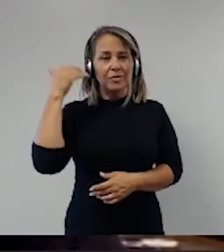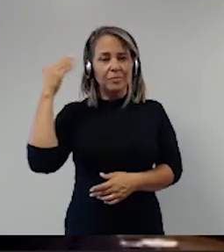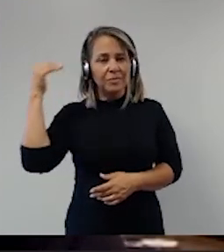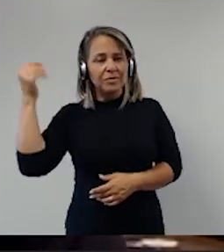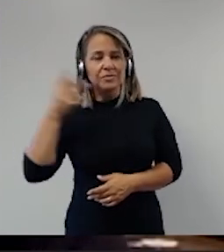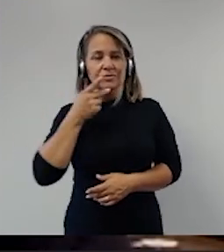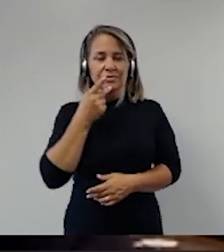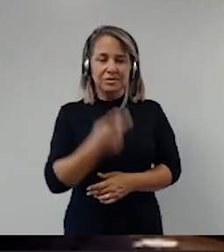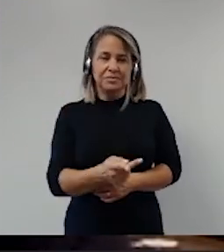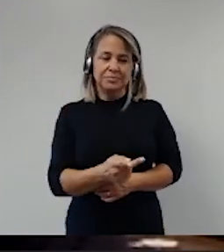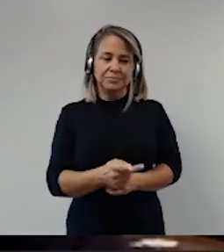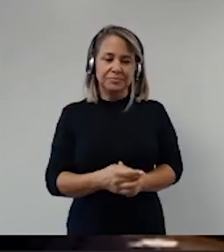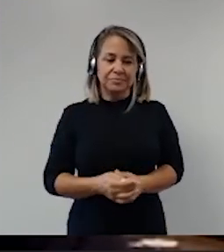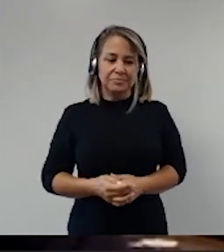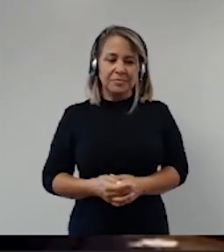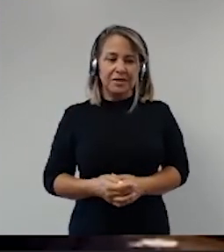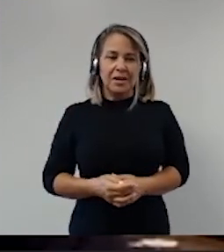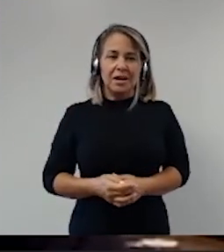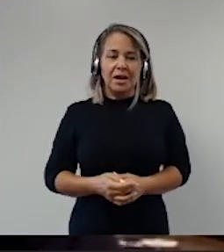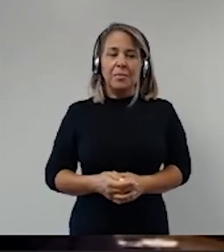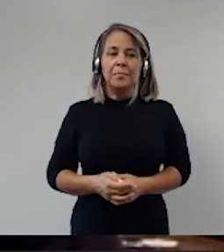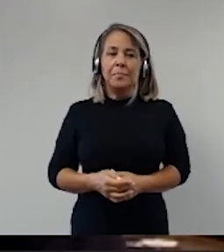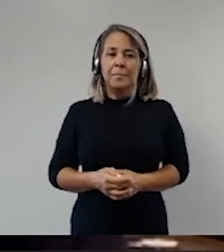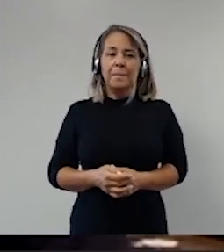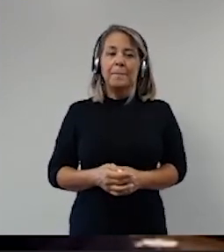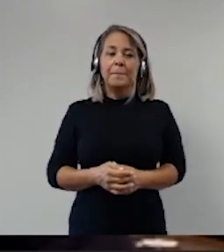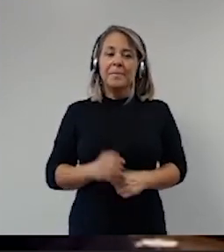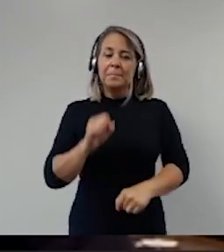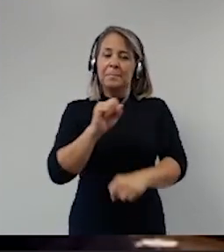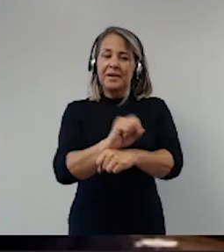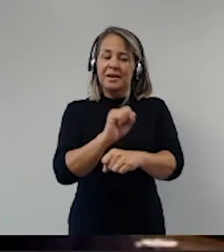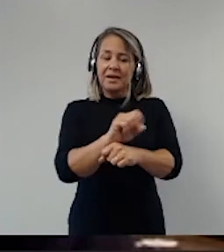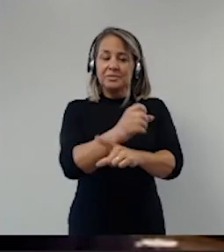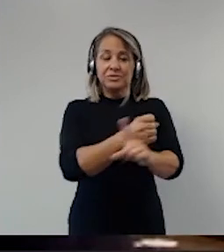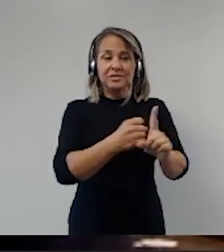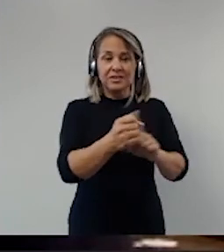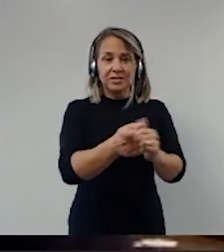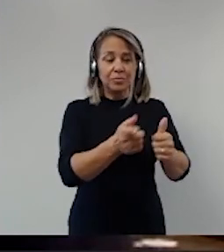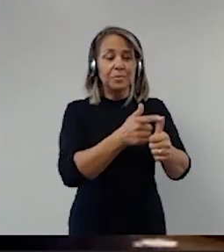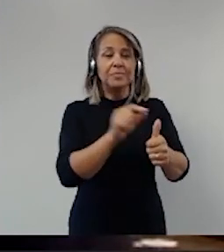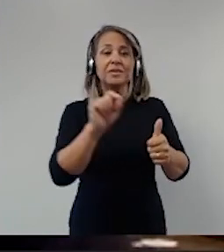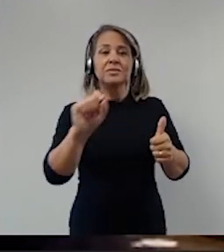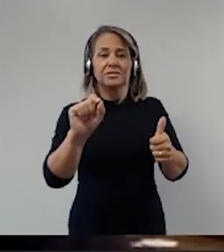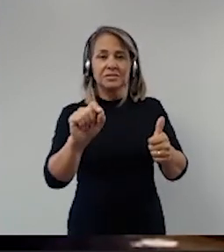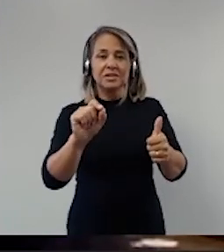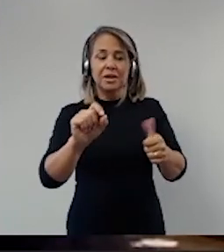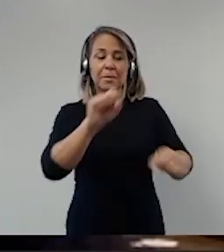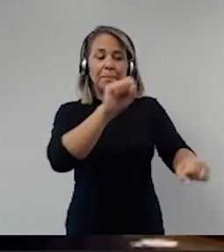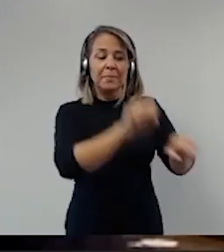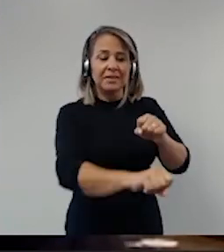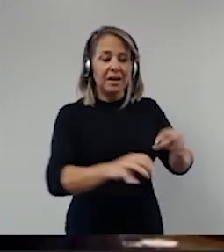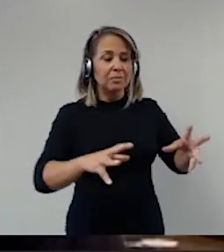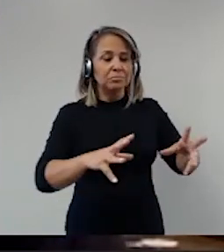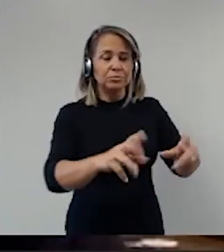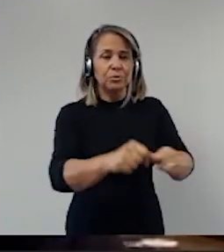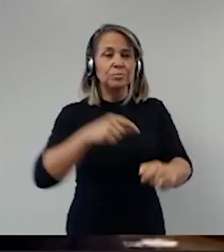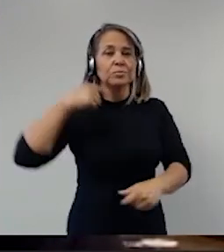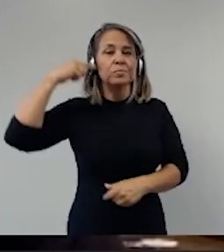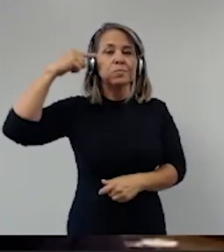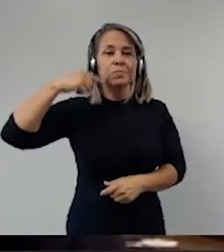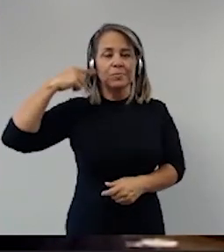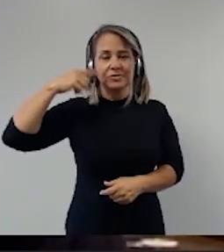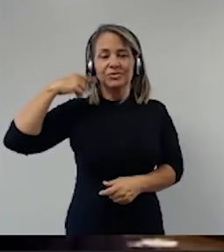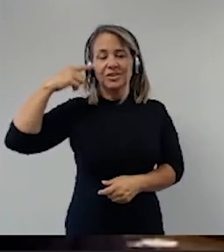Dick the Butcher, que para desestabilizar a sociedade, a primeira coisa a se fazer seria matar, acabar com todos os